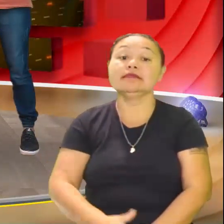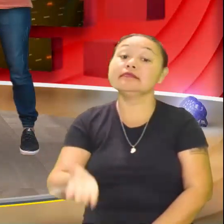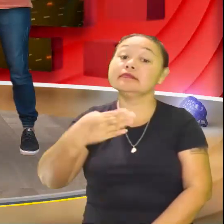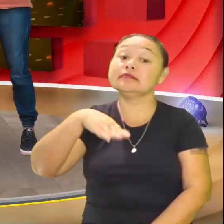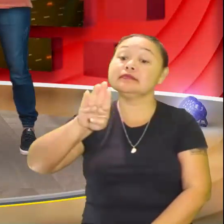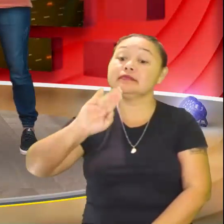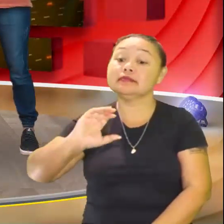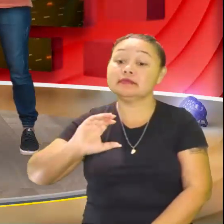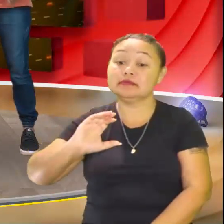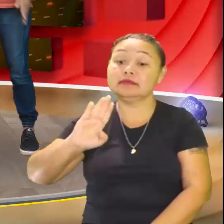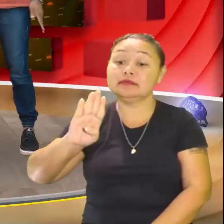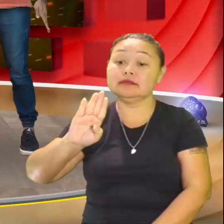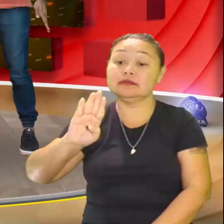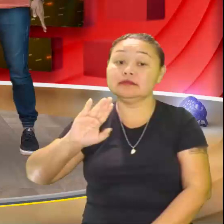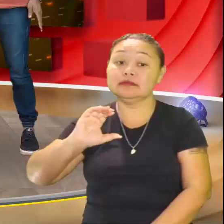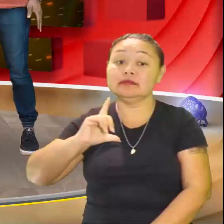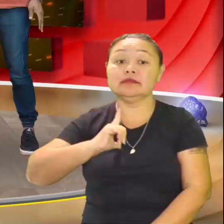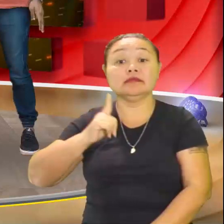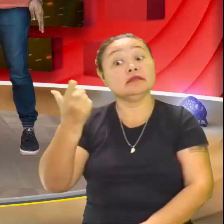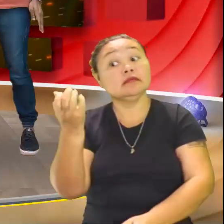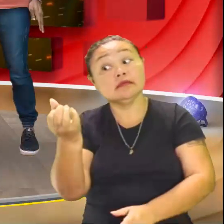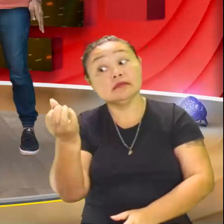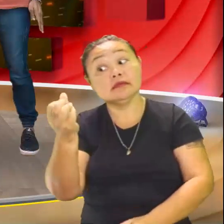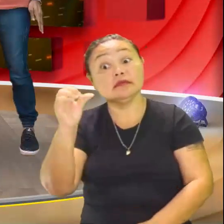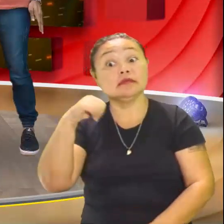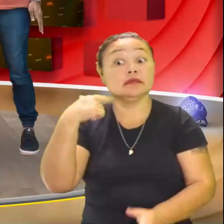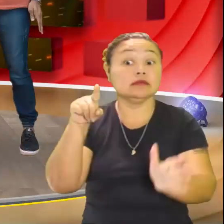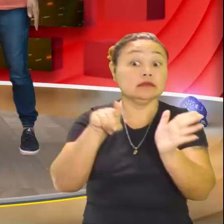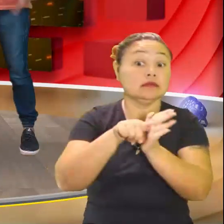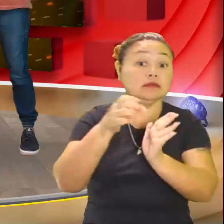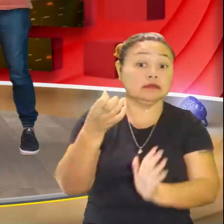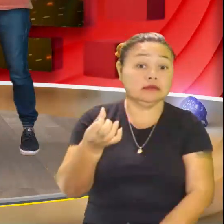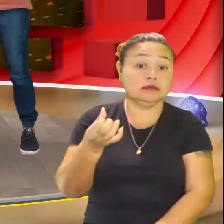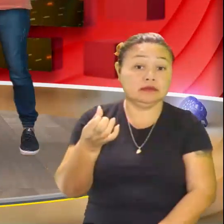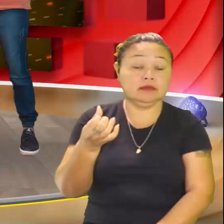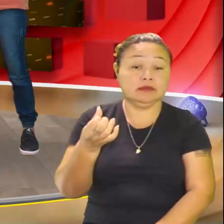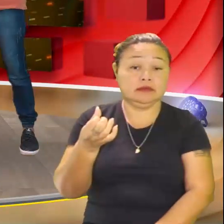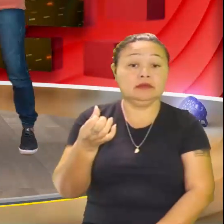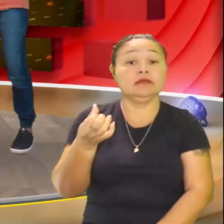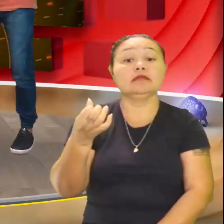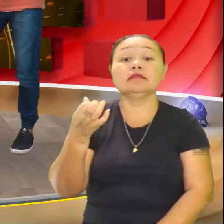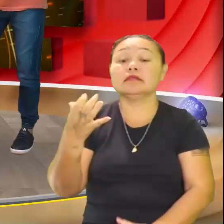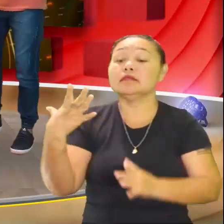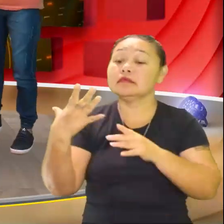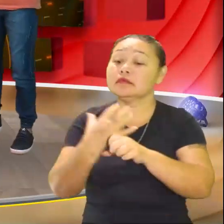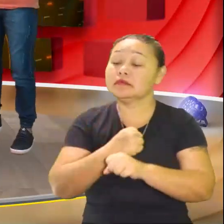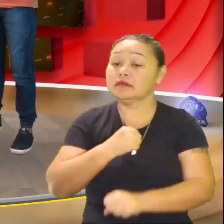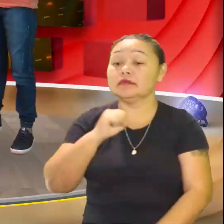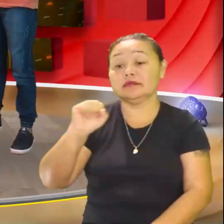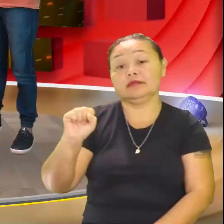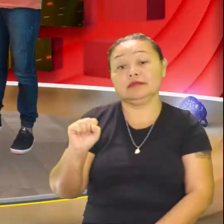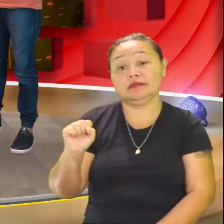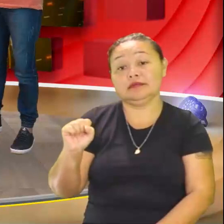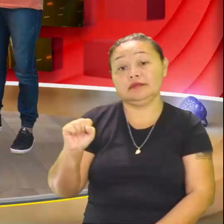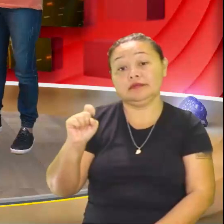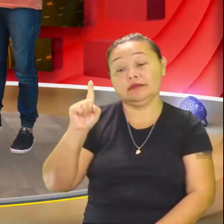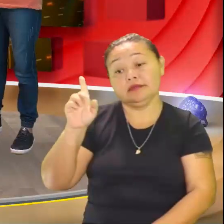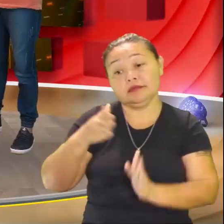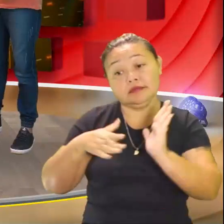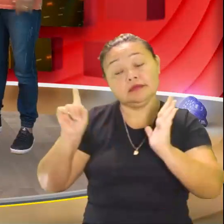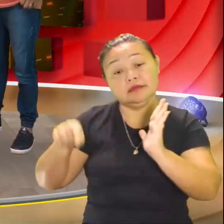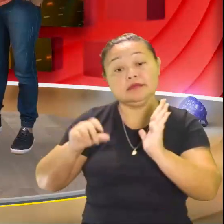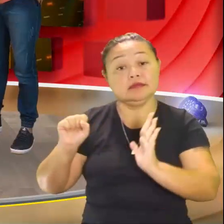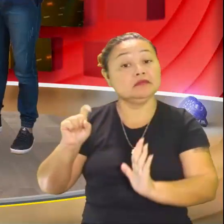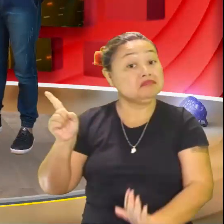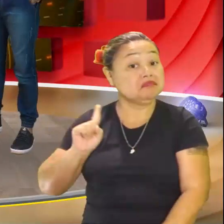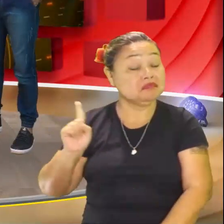B ou C? B ou C? Vai ser 6 ou menos 6? Olha, se colocar 6, vamos colocar o 6? Vamos. 6 mais 2? 8. Módulo de 8?